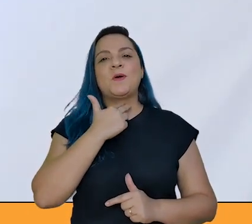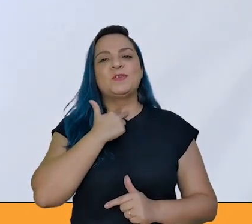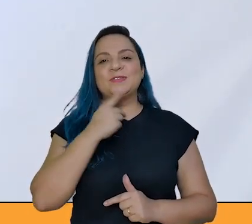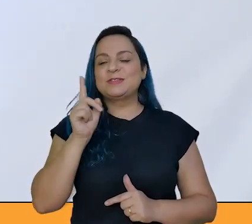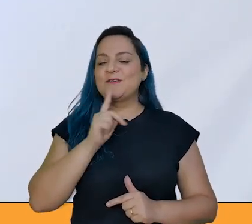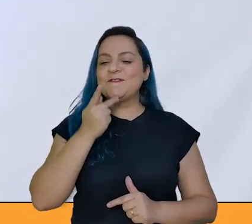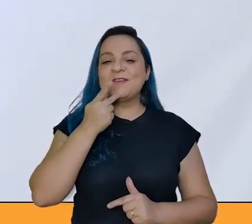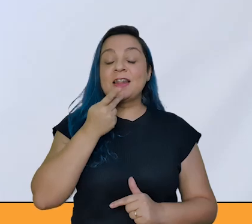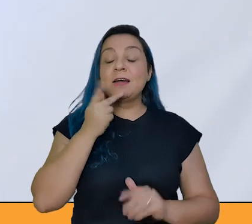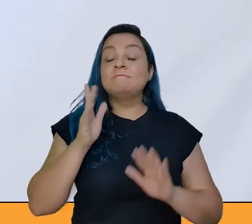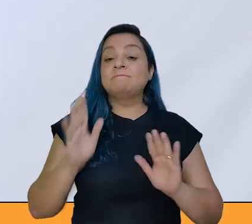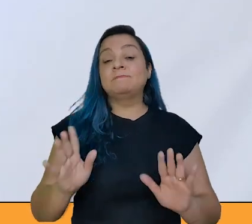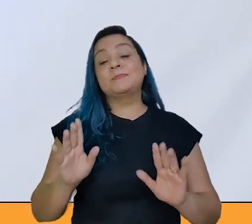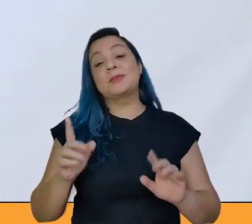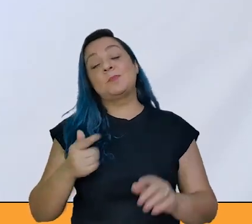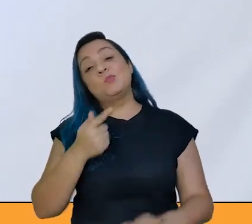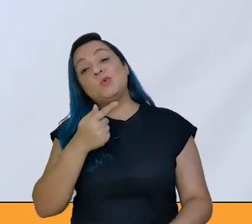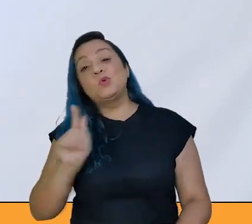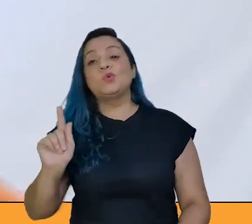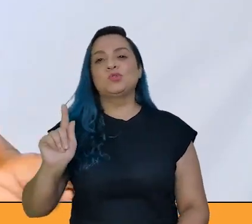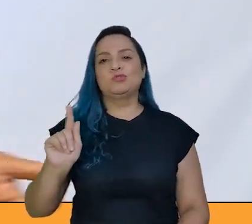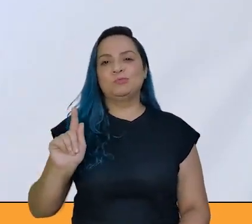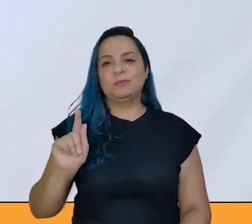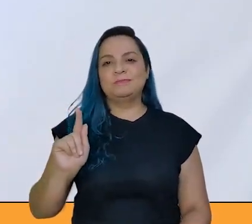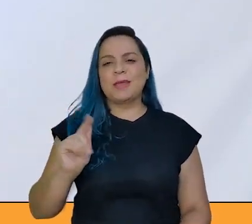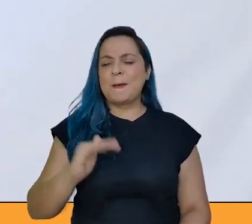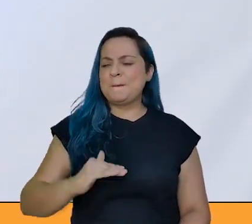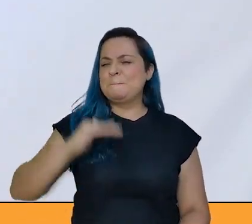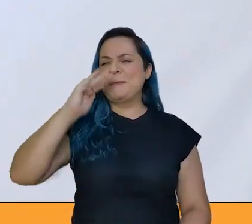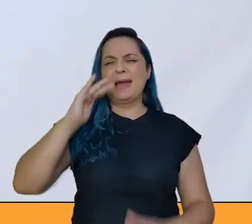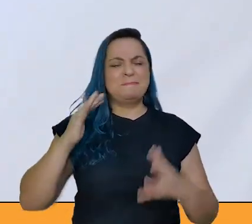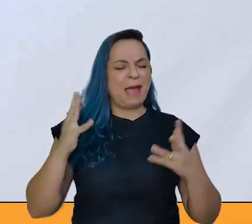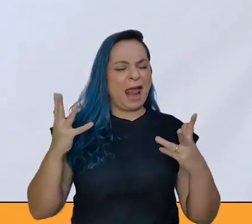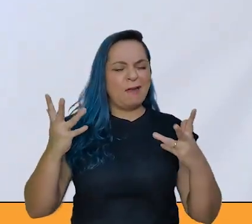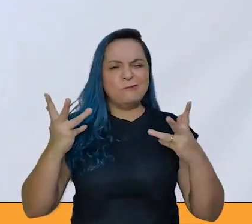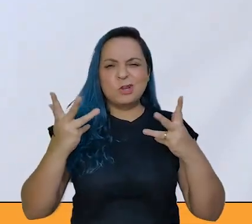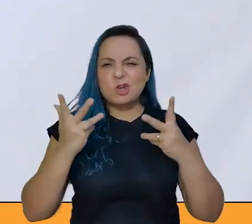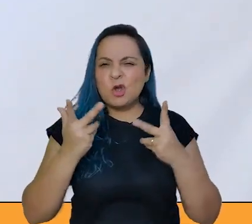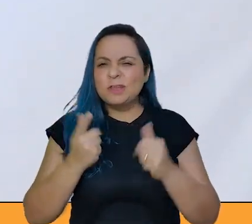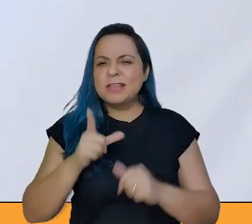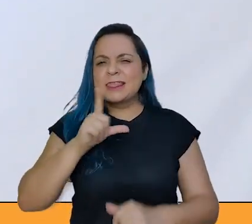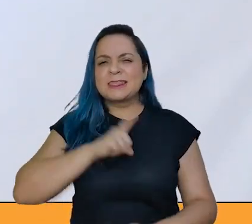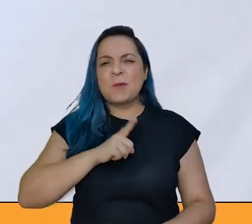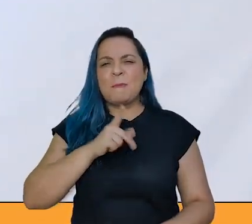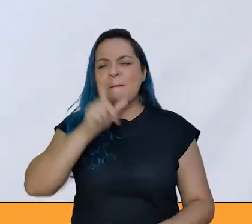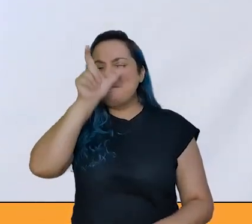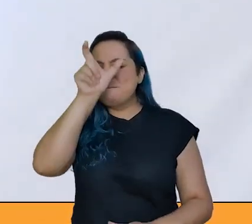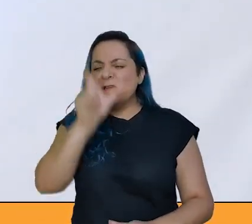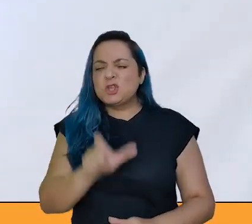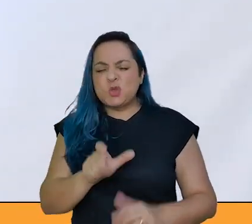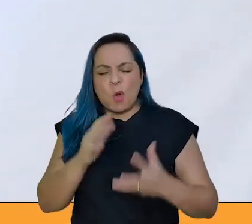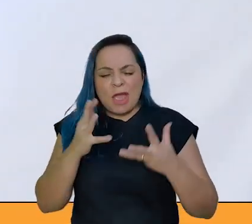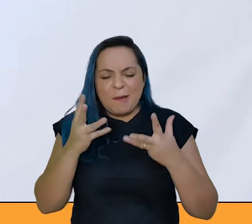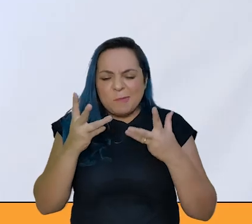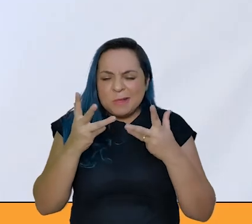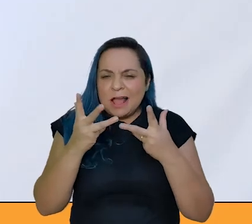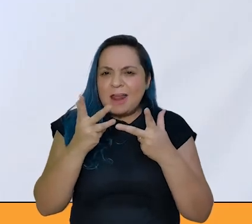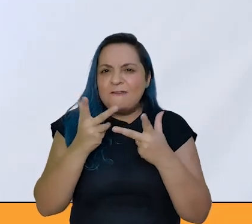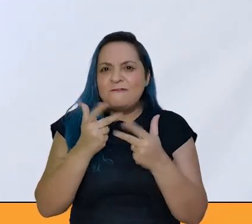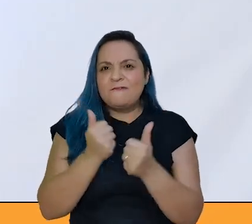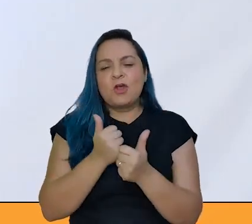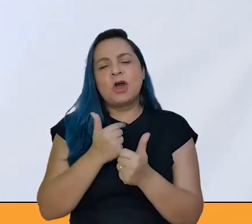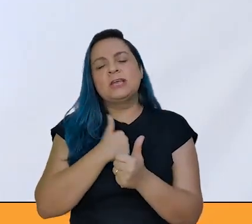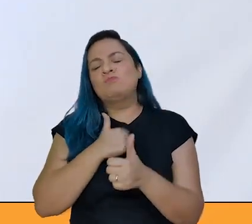não citá-la. E, por último, e a mais maravilhosa de todas, tem uma pessoa incrível, maravilhosa, assim,